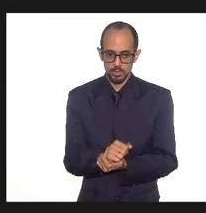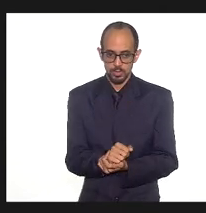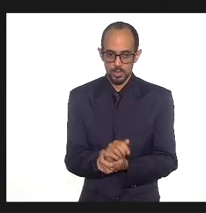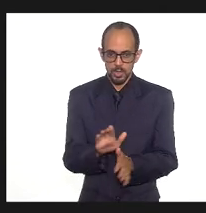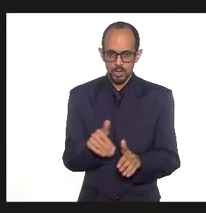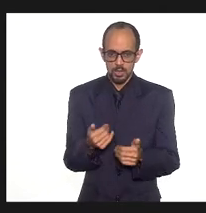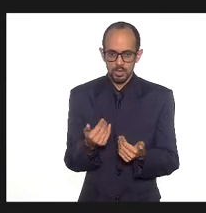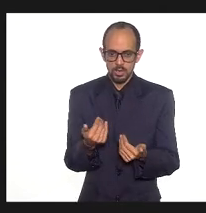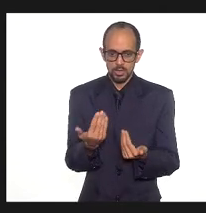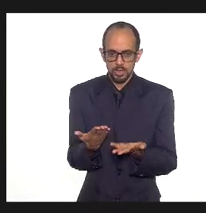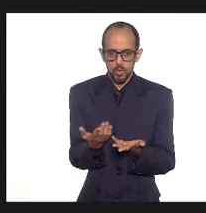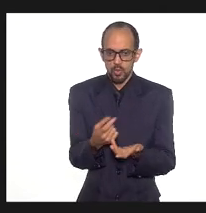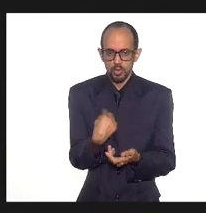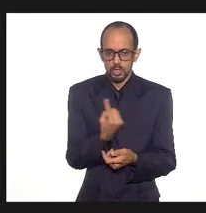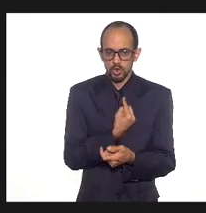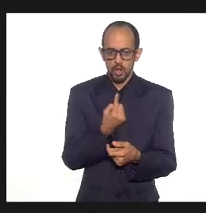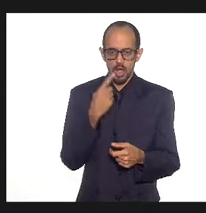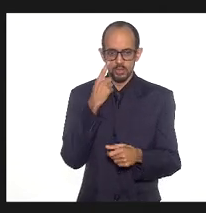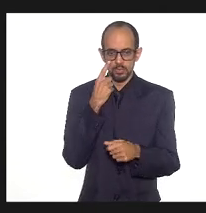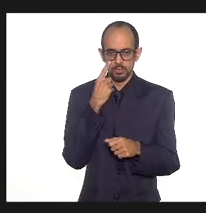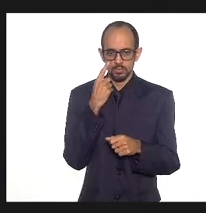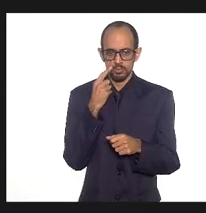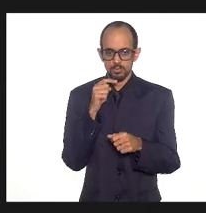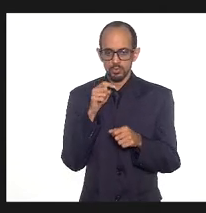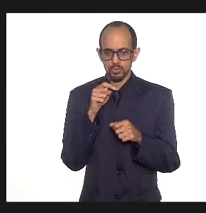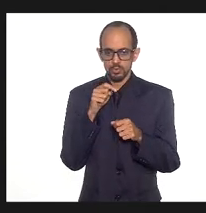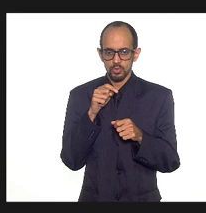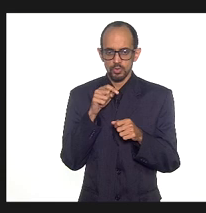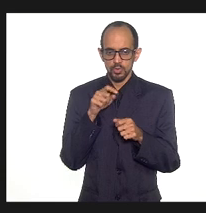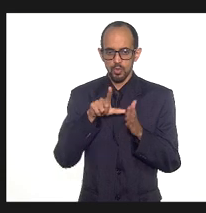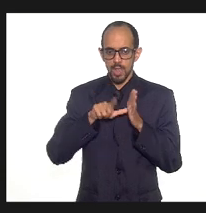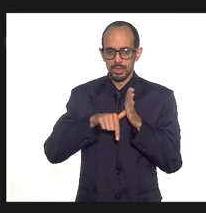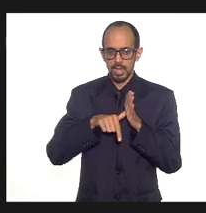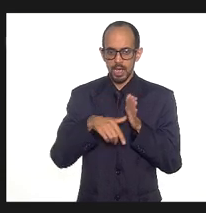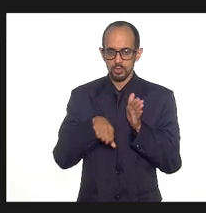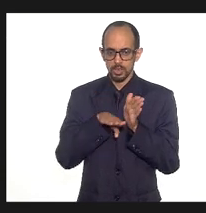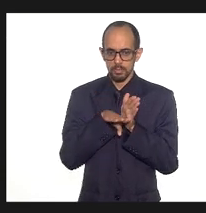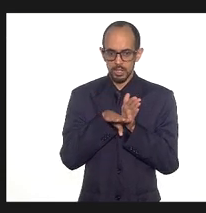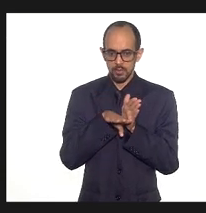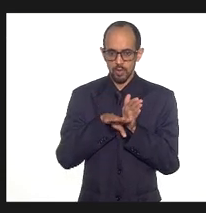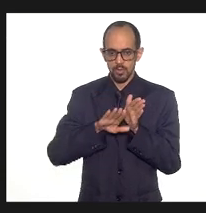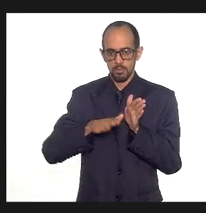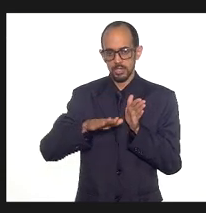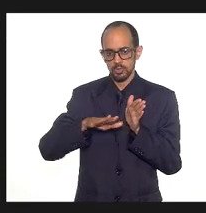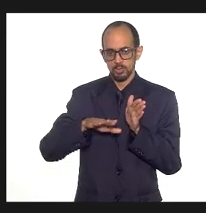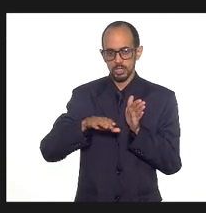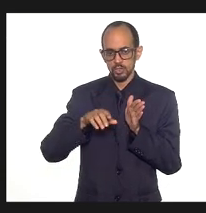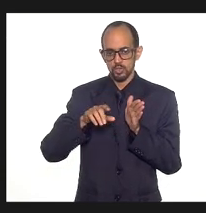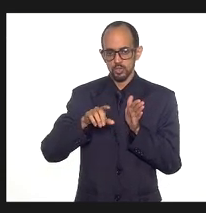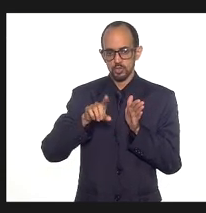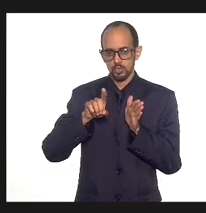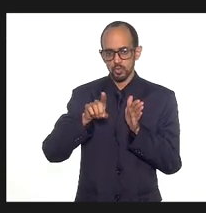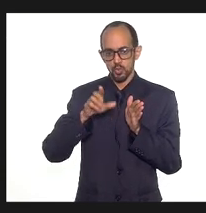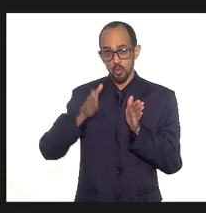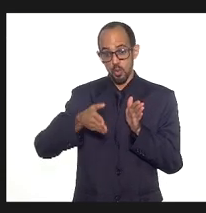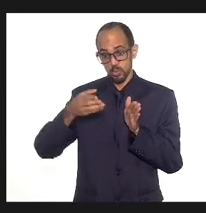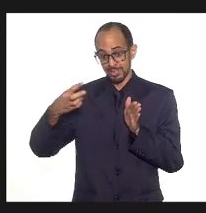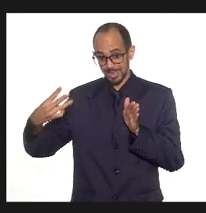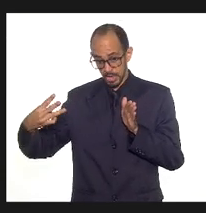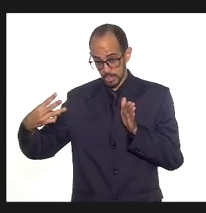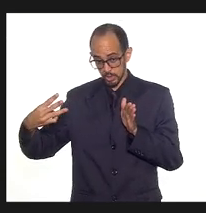O que a gente viu aqui? Que o atraso na plataforma, que é um terço do nosso investimento, ele atrasa, ele